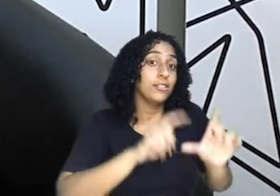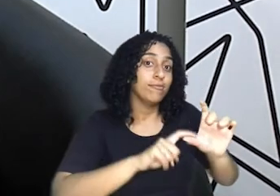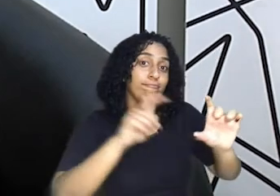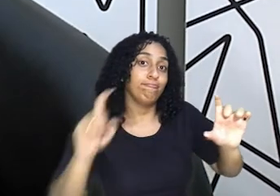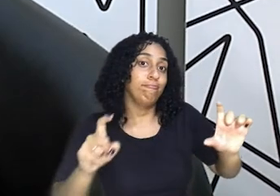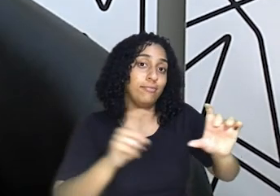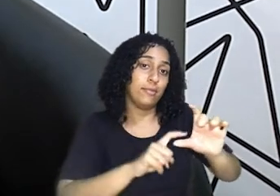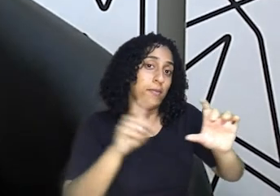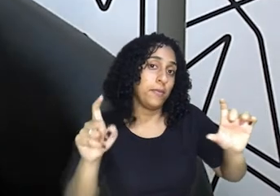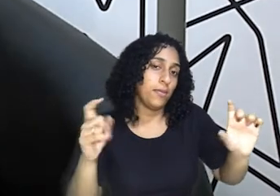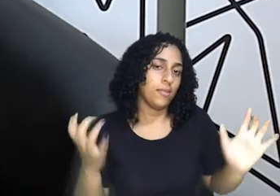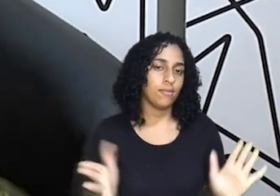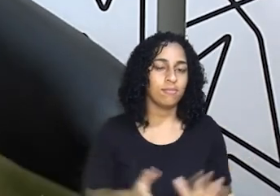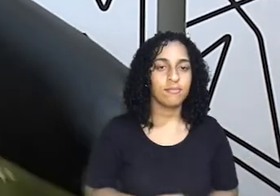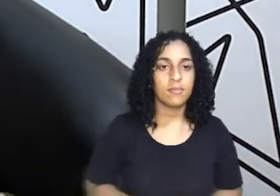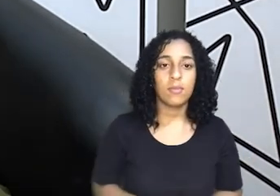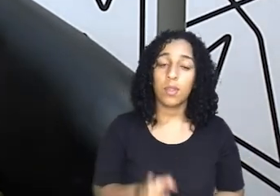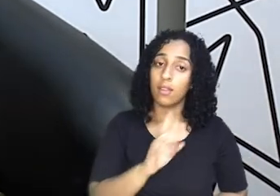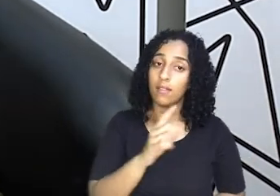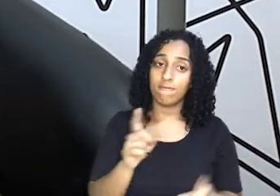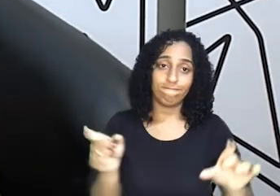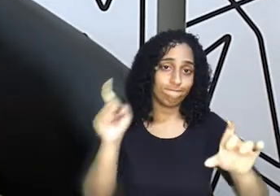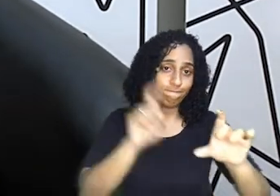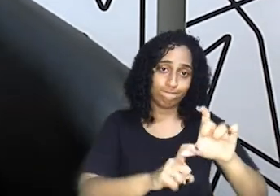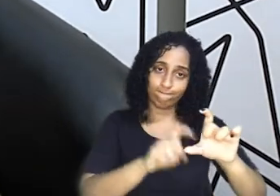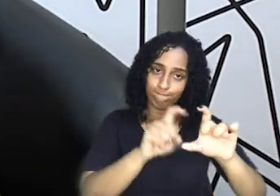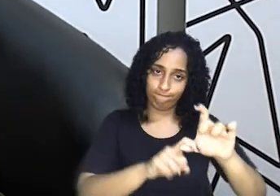acha que é independente né independente